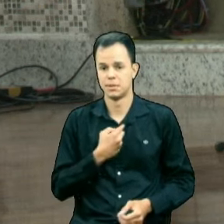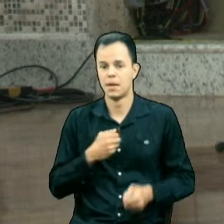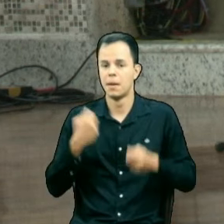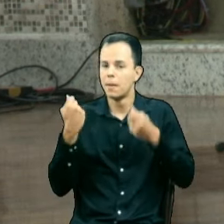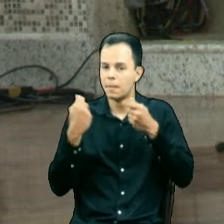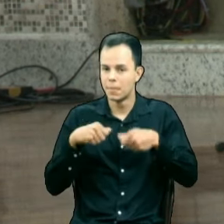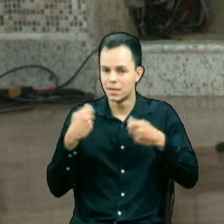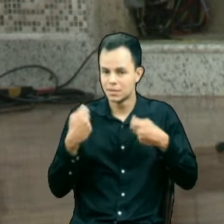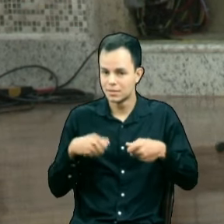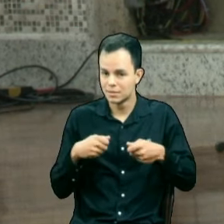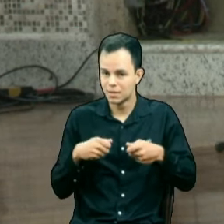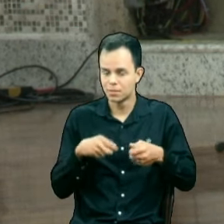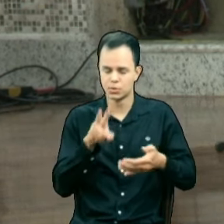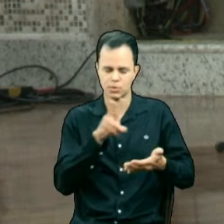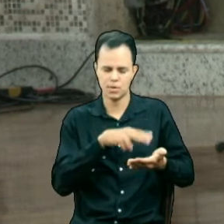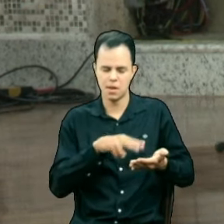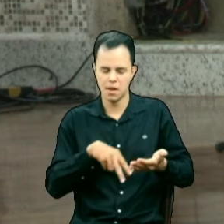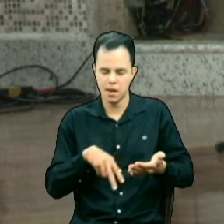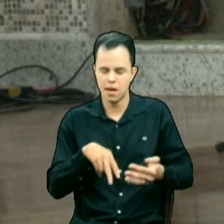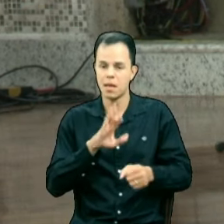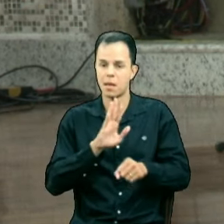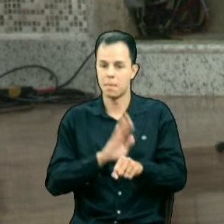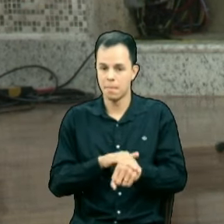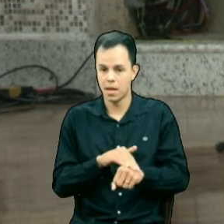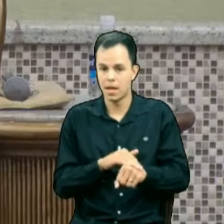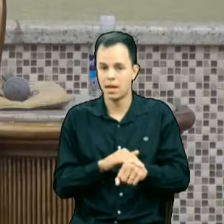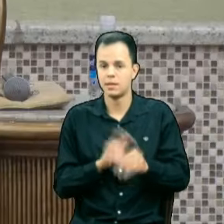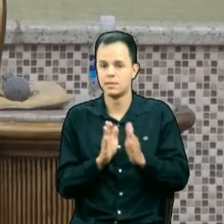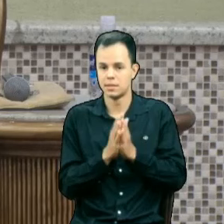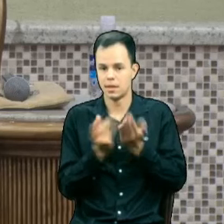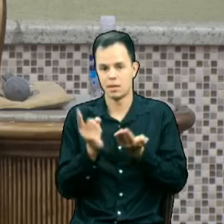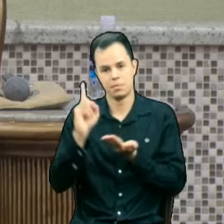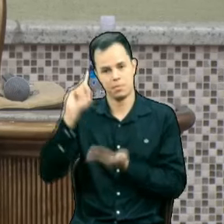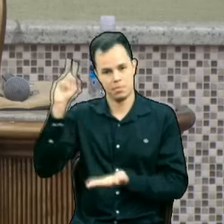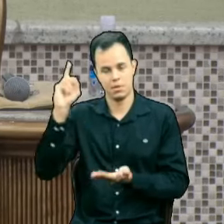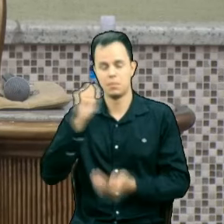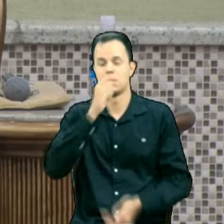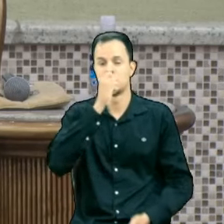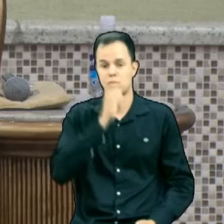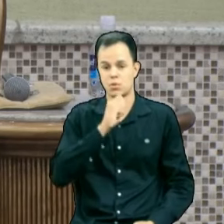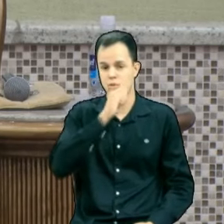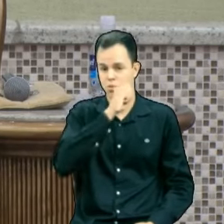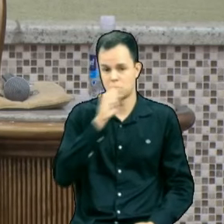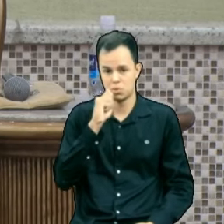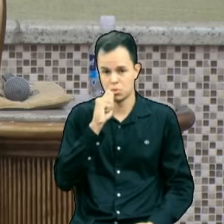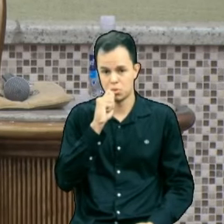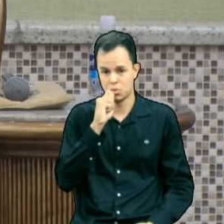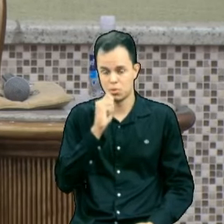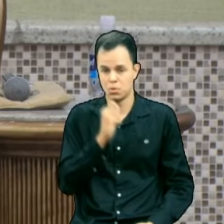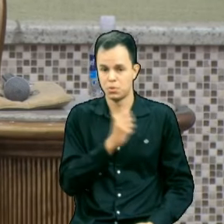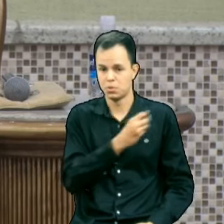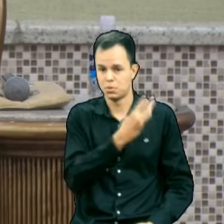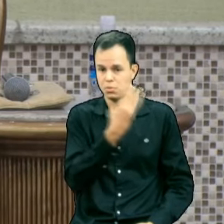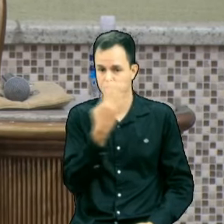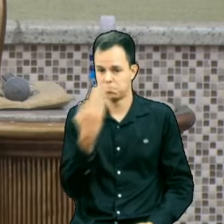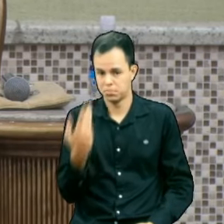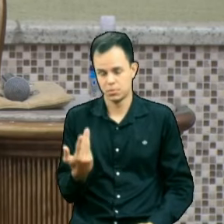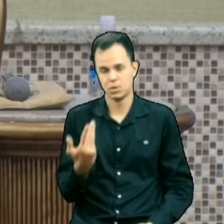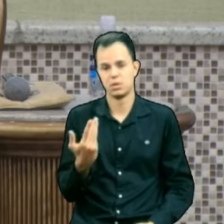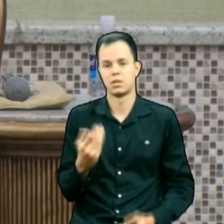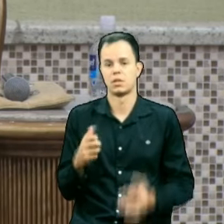Bíblia e passou a semana toda em jejum e passar tantos dias em oração